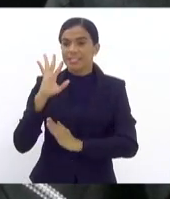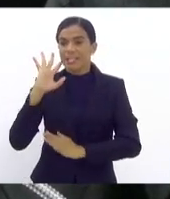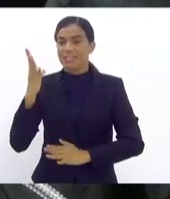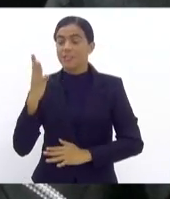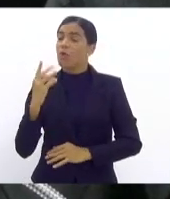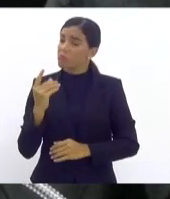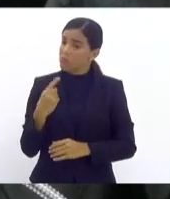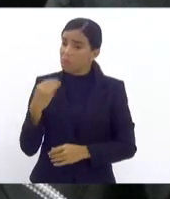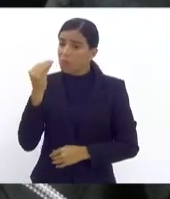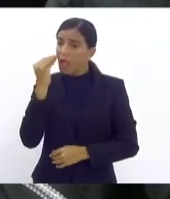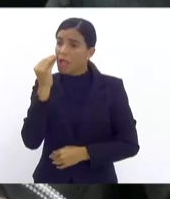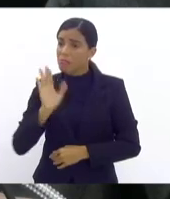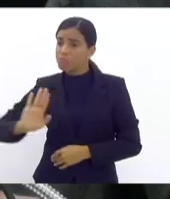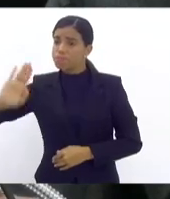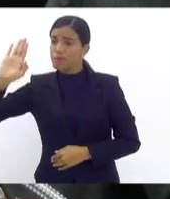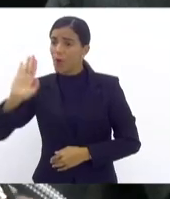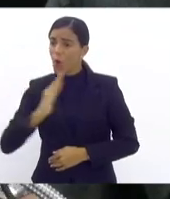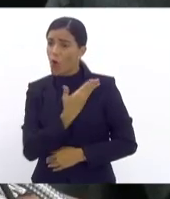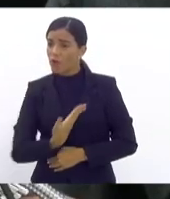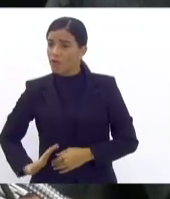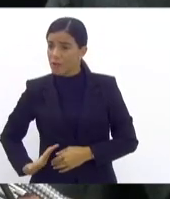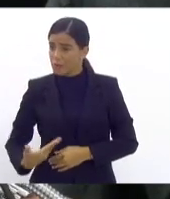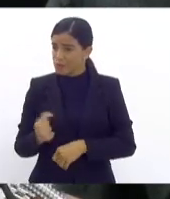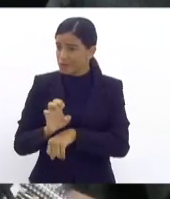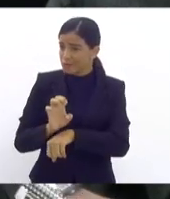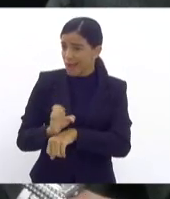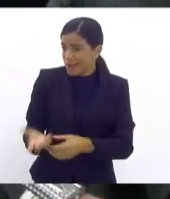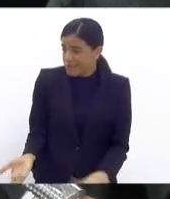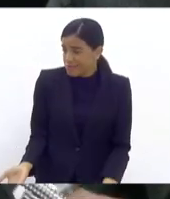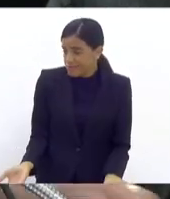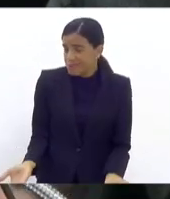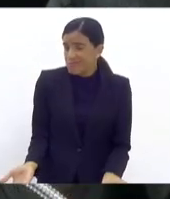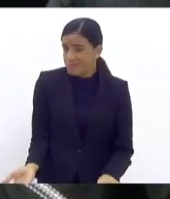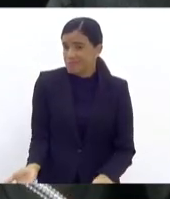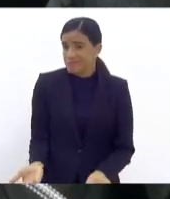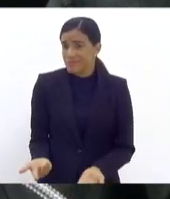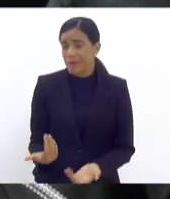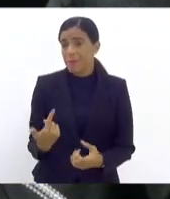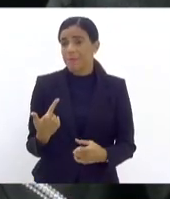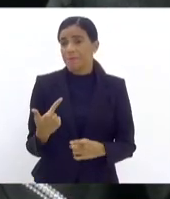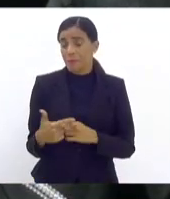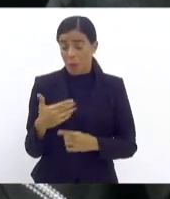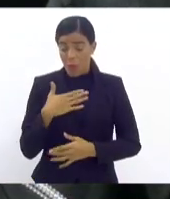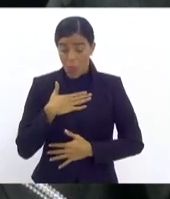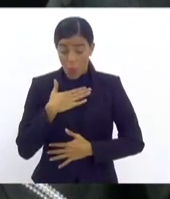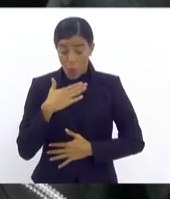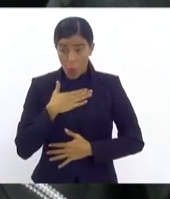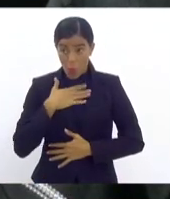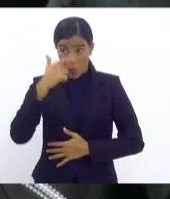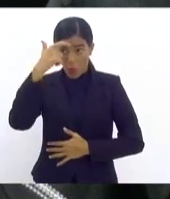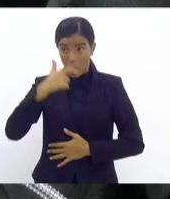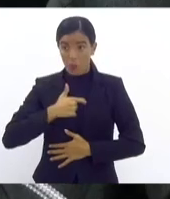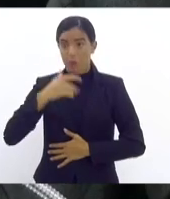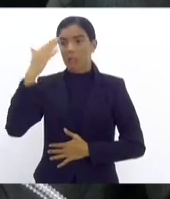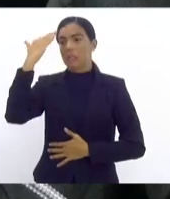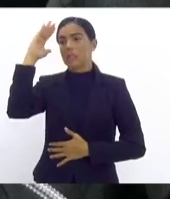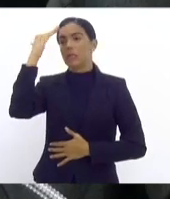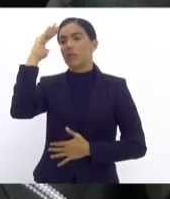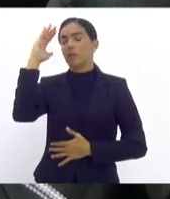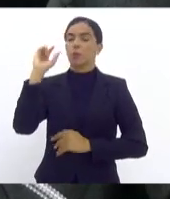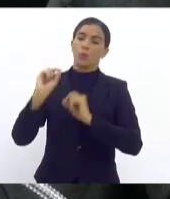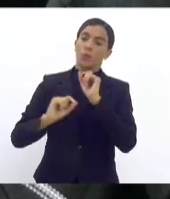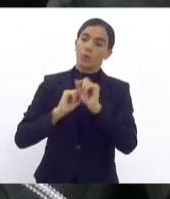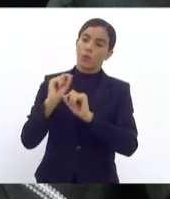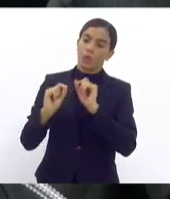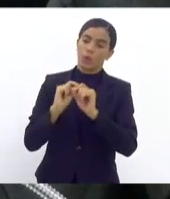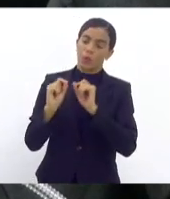governo do Estado e ganha a eleição. Concordo. Então, o que, pelo menos no meu entendimento, como propositor de